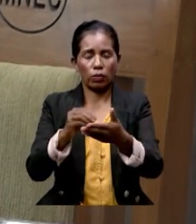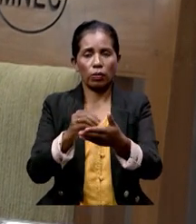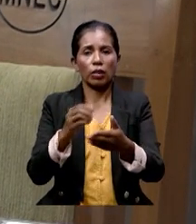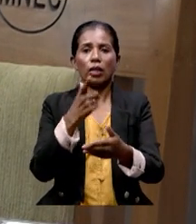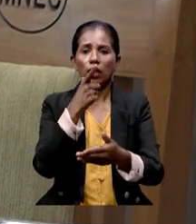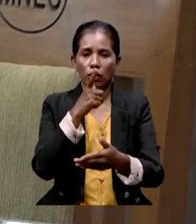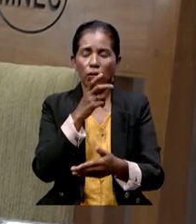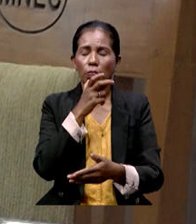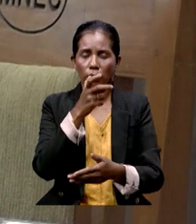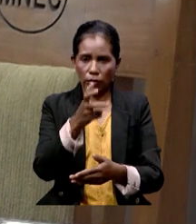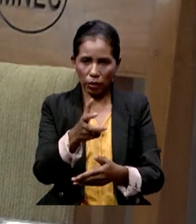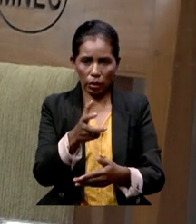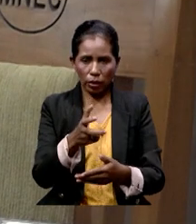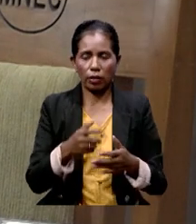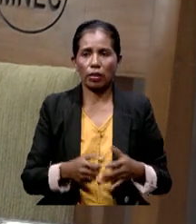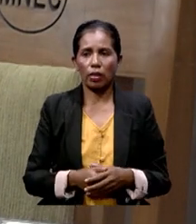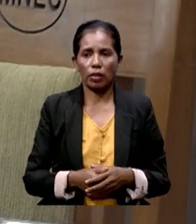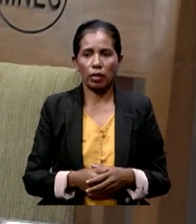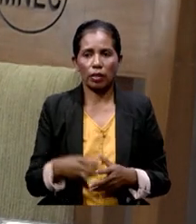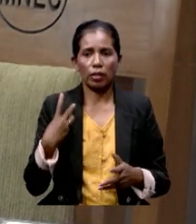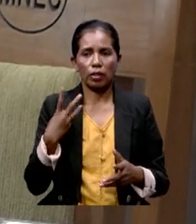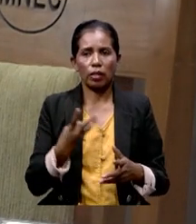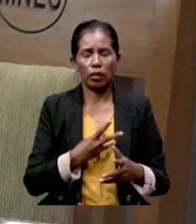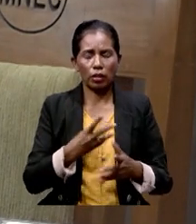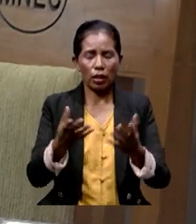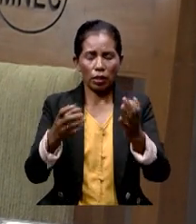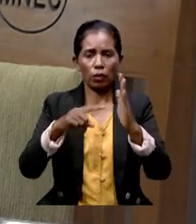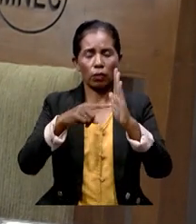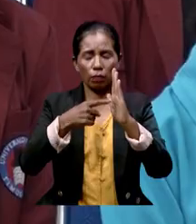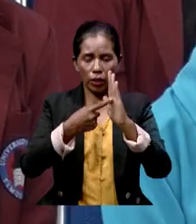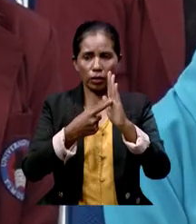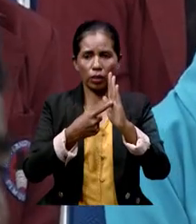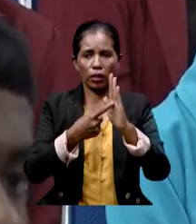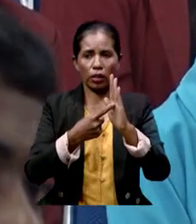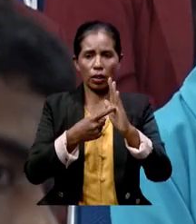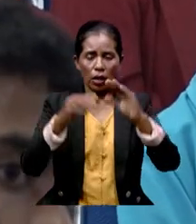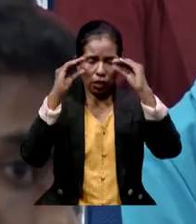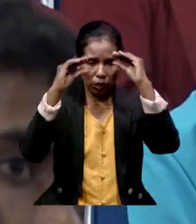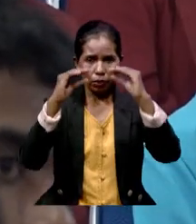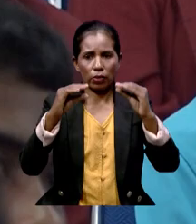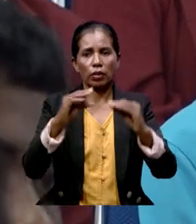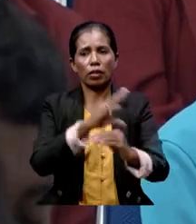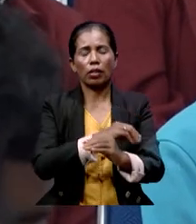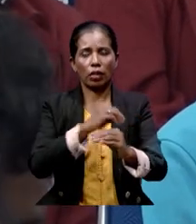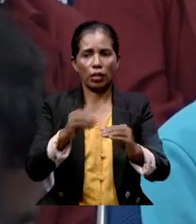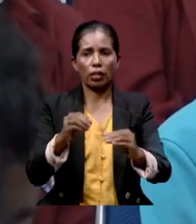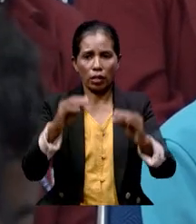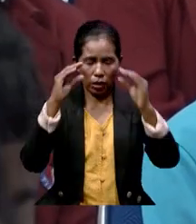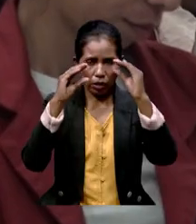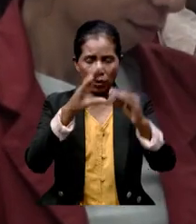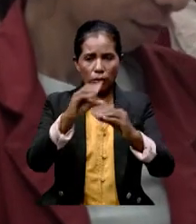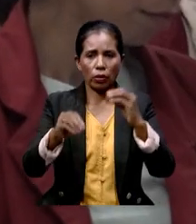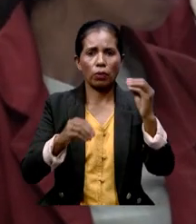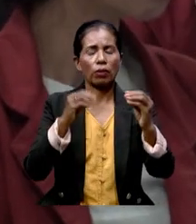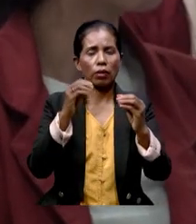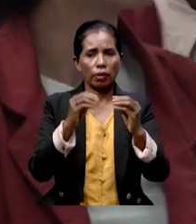Vamos lhes dizer, o primeiro volume é o inicial. Depois é um segundo volume em que uma palavra já pode